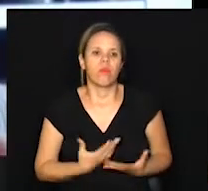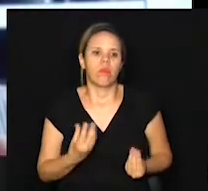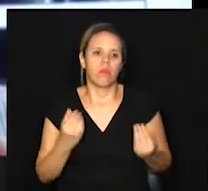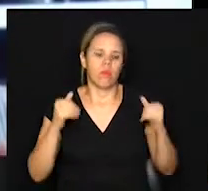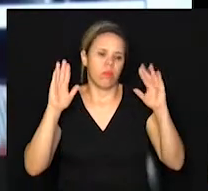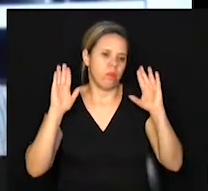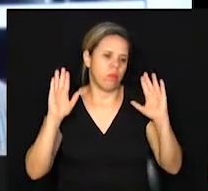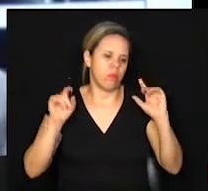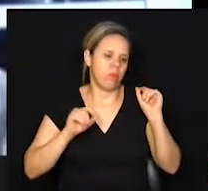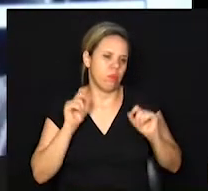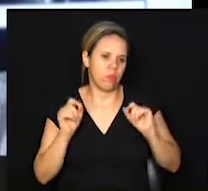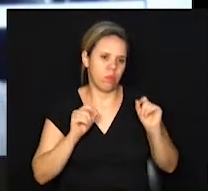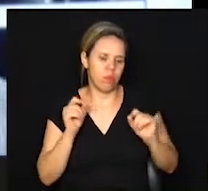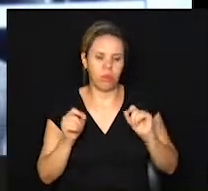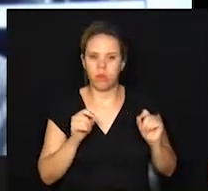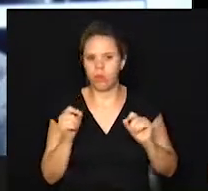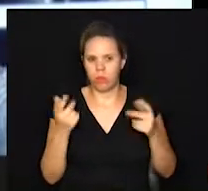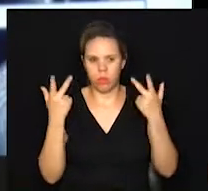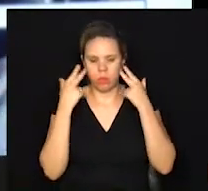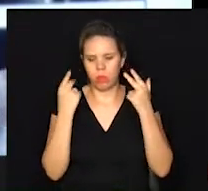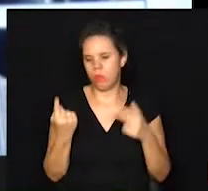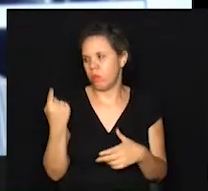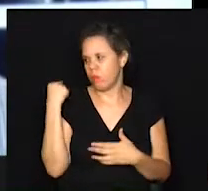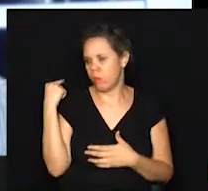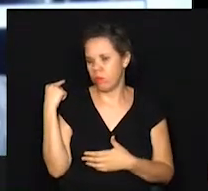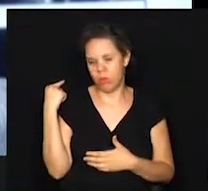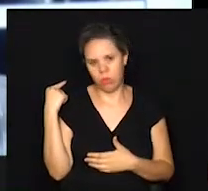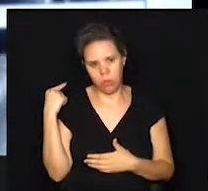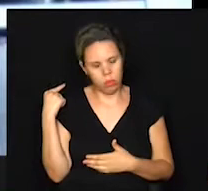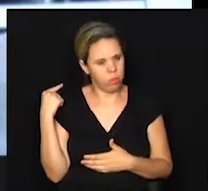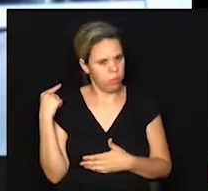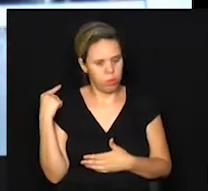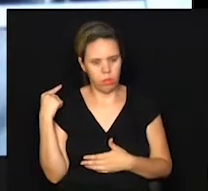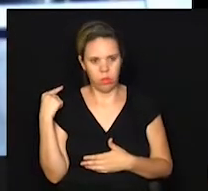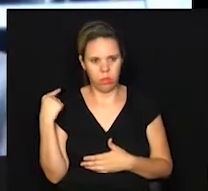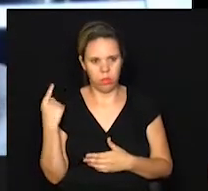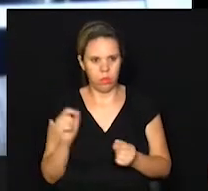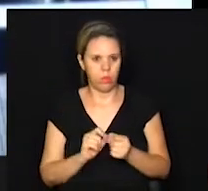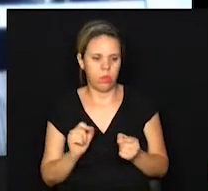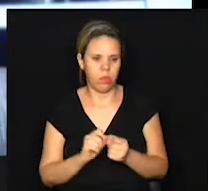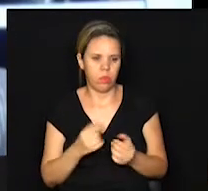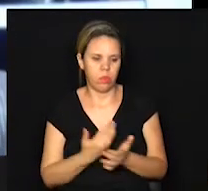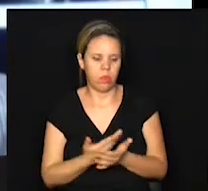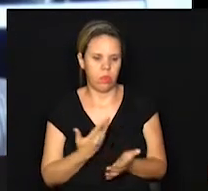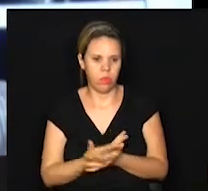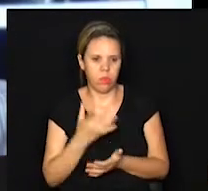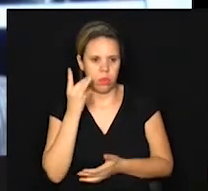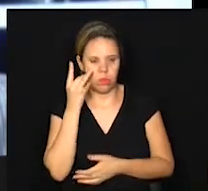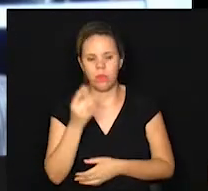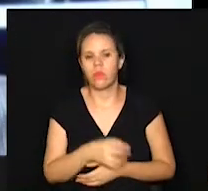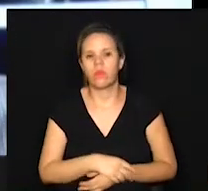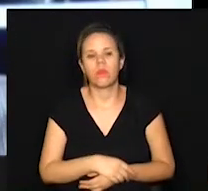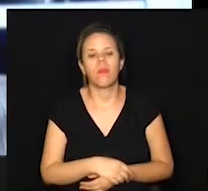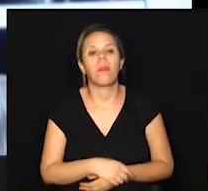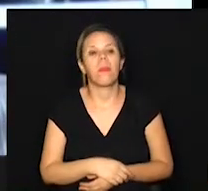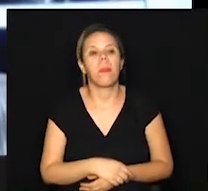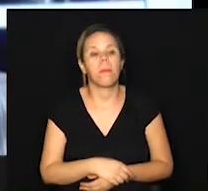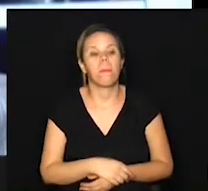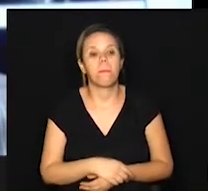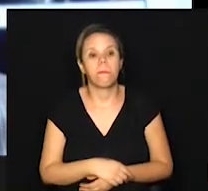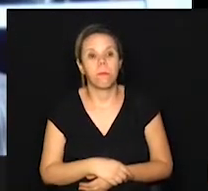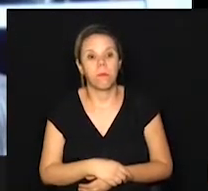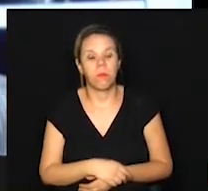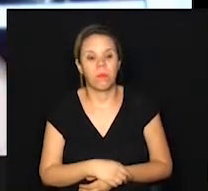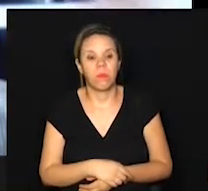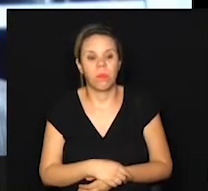do que o normal, do que quando a gente fazia as aulas presencialmente, né? E